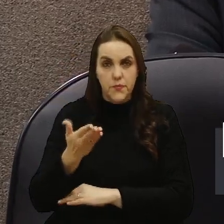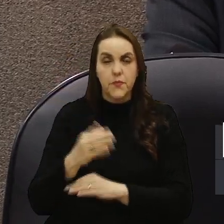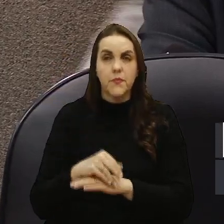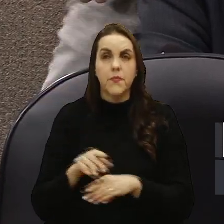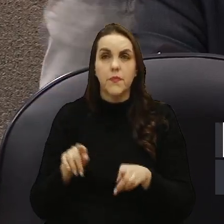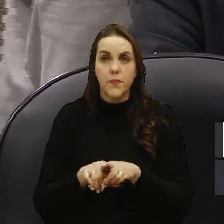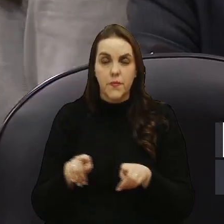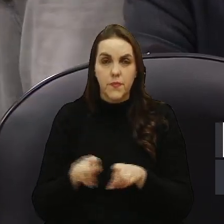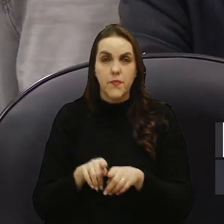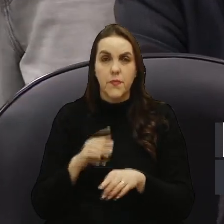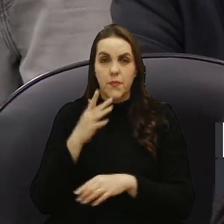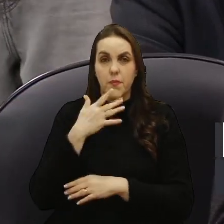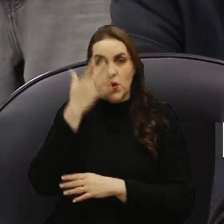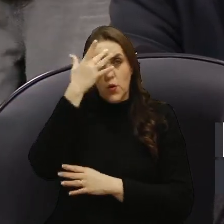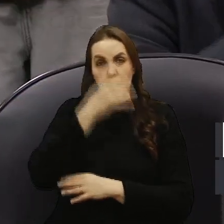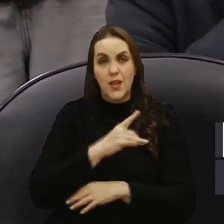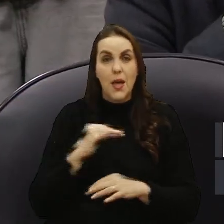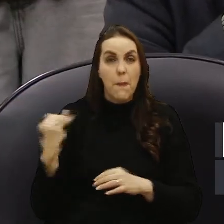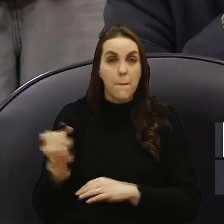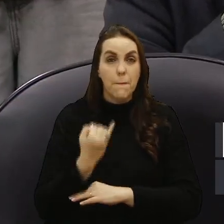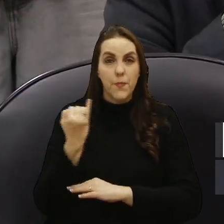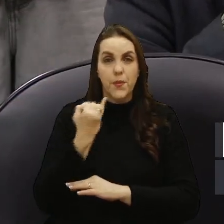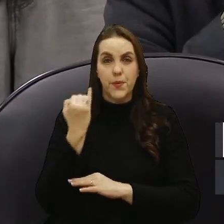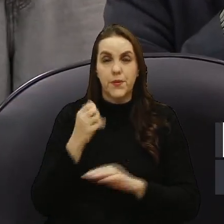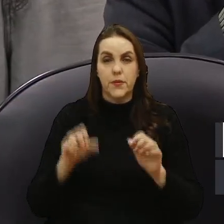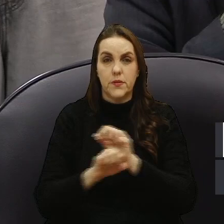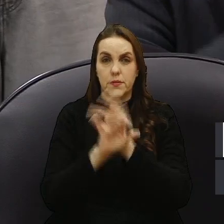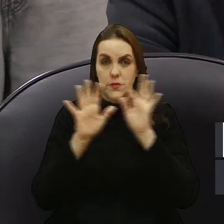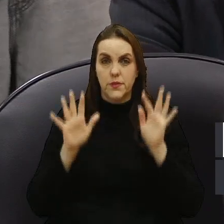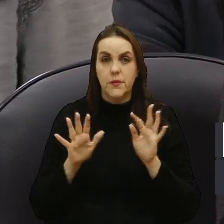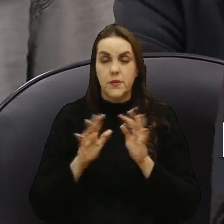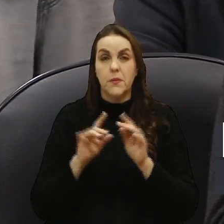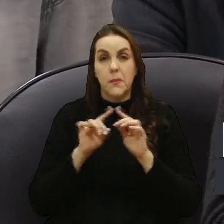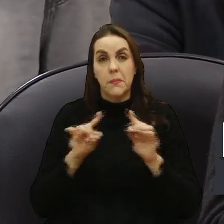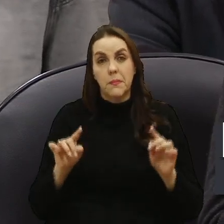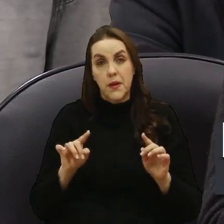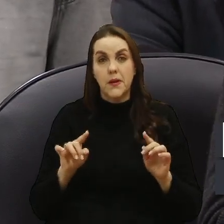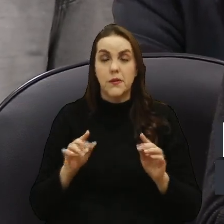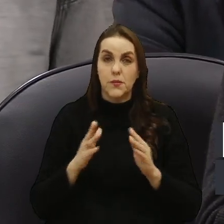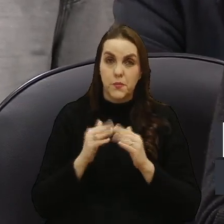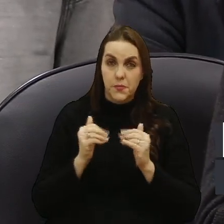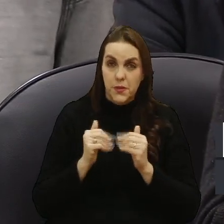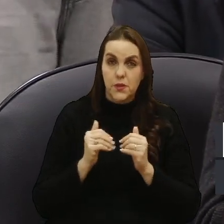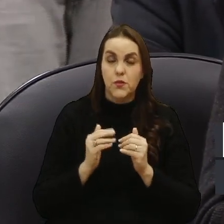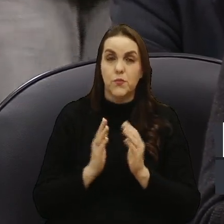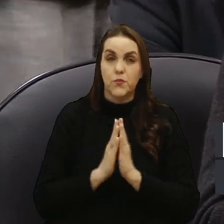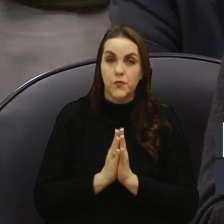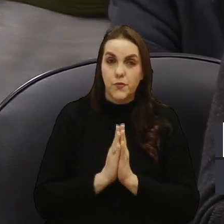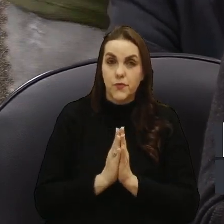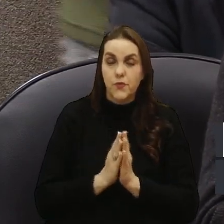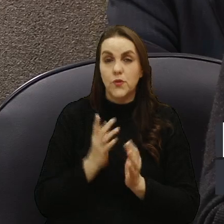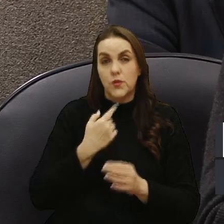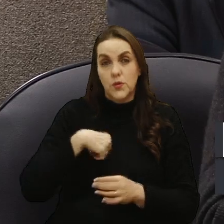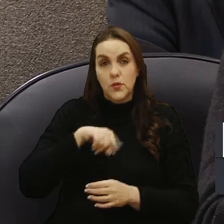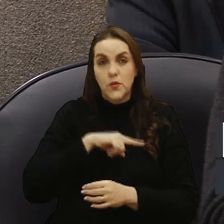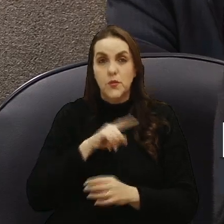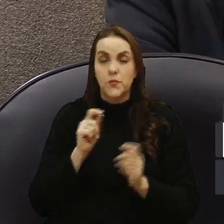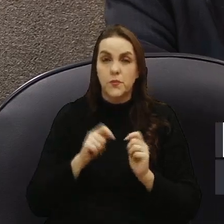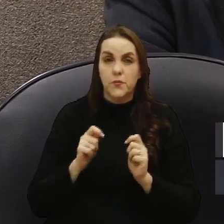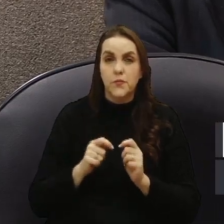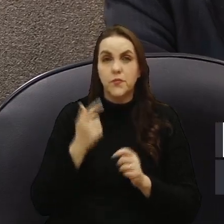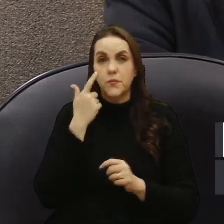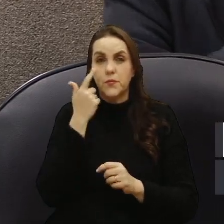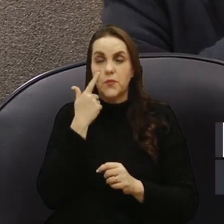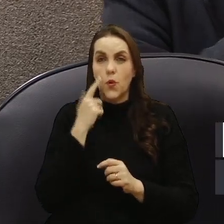grande importância para todos nós desse esclarecimento, mas eu até peço a gentileza até para que a gente possa ver qual